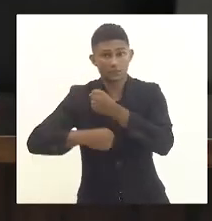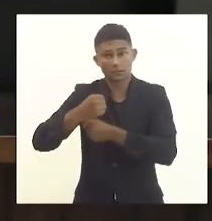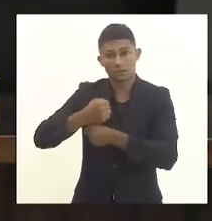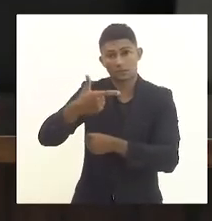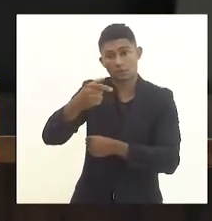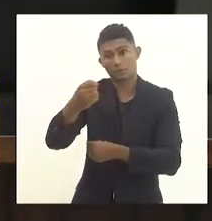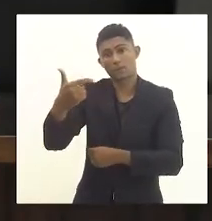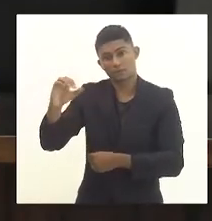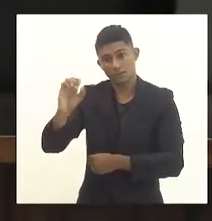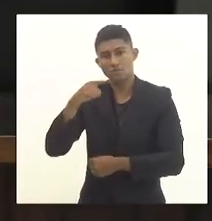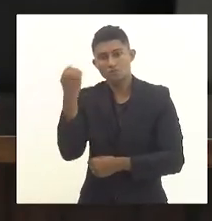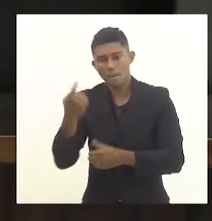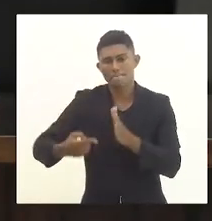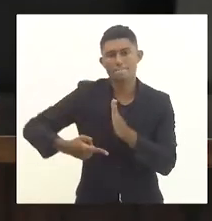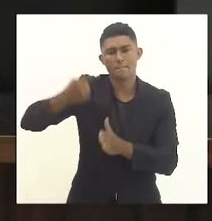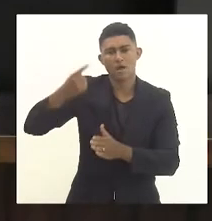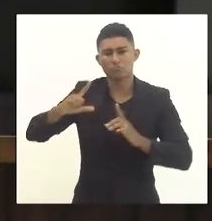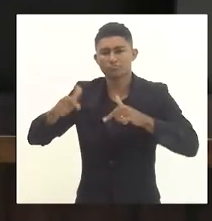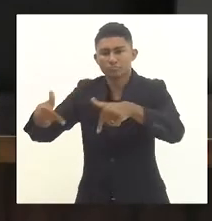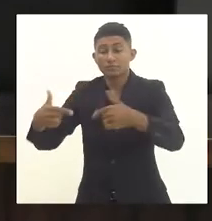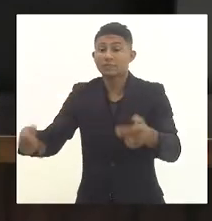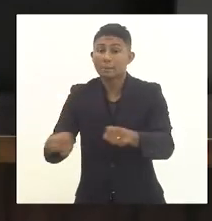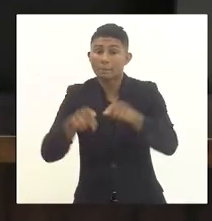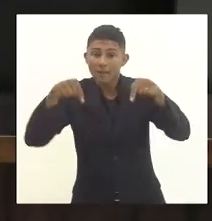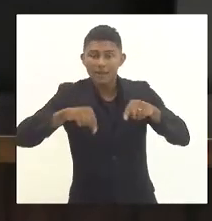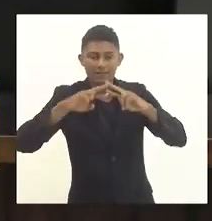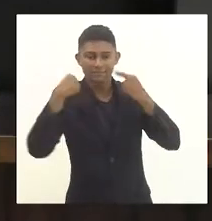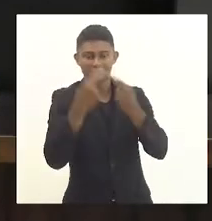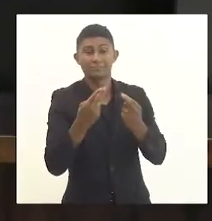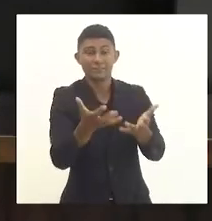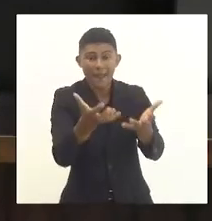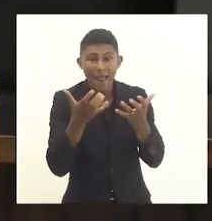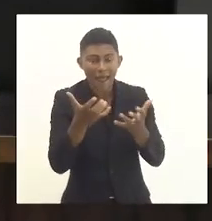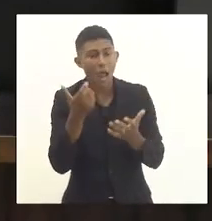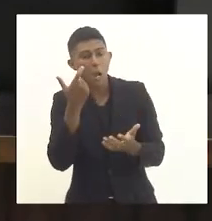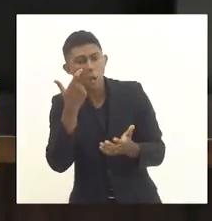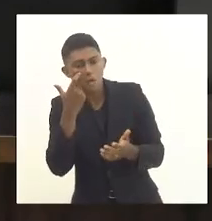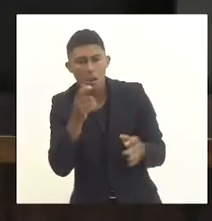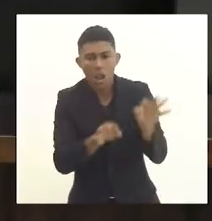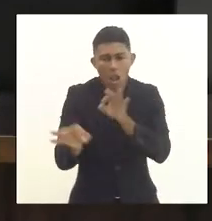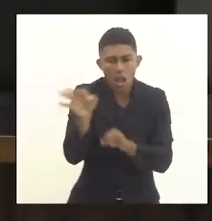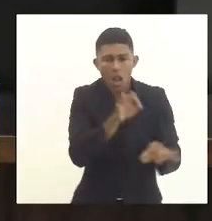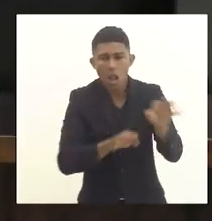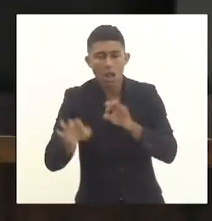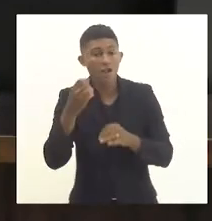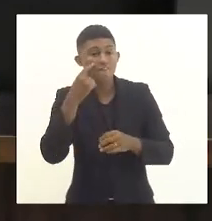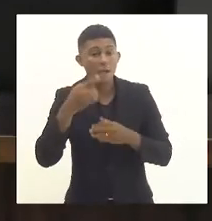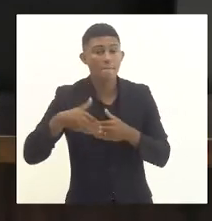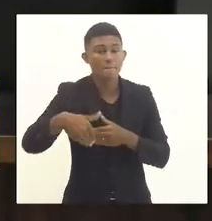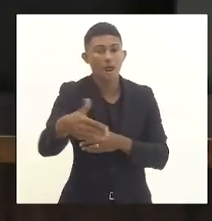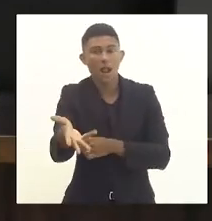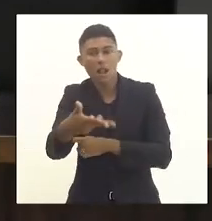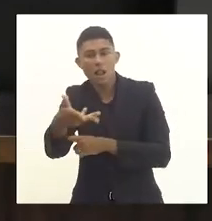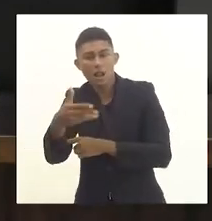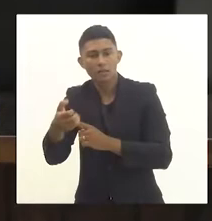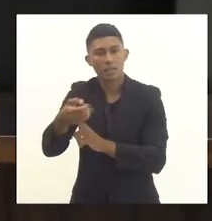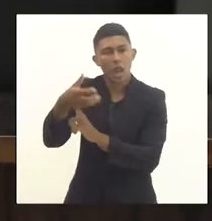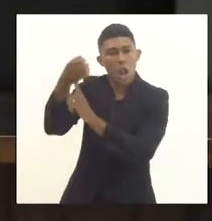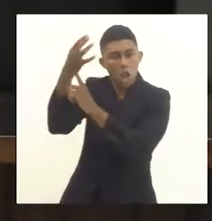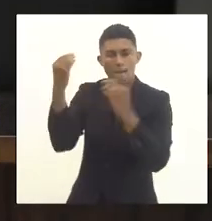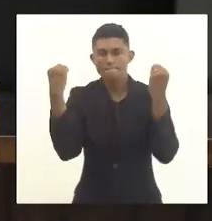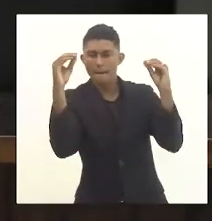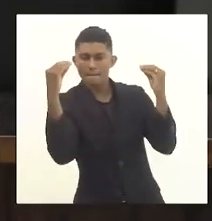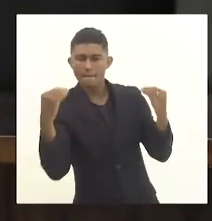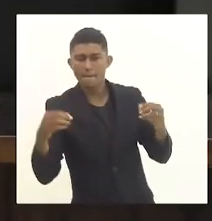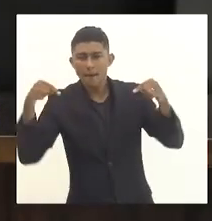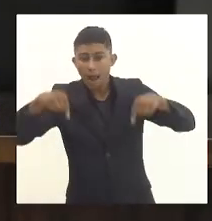2020, queremos com esse encontro criar um ambiente favorável para acelerar a implantação da tecnologia no território fluminense,